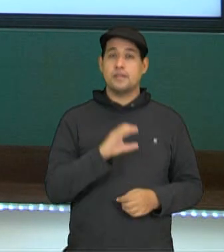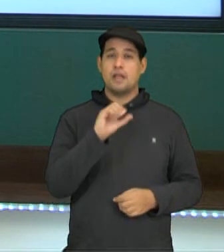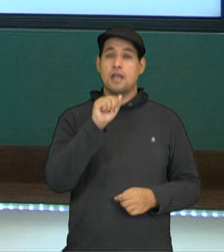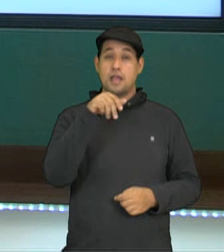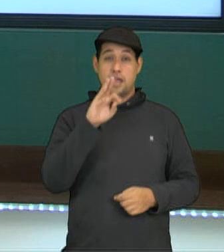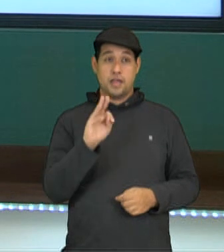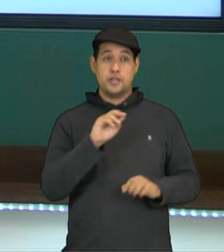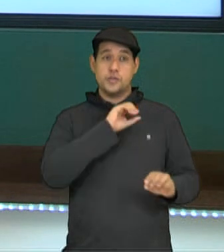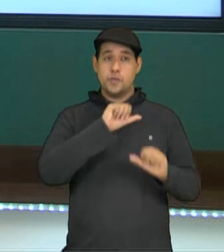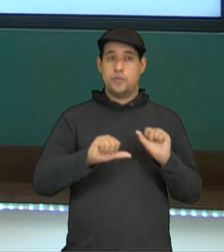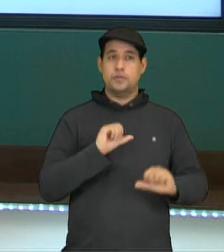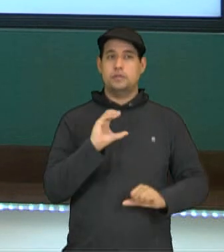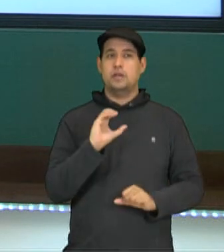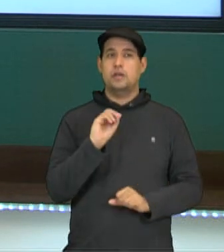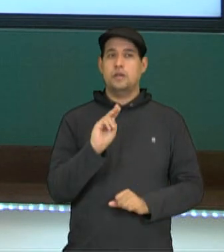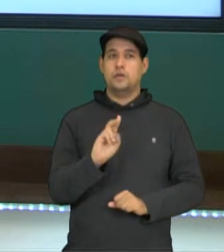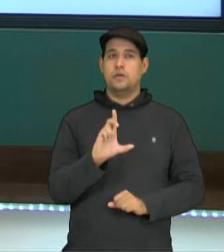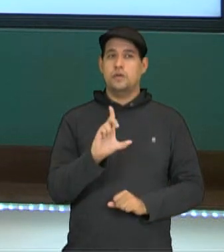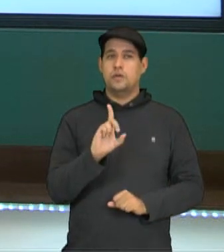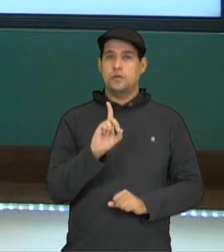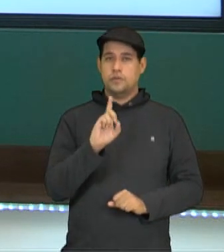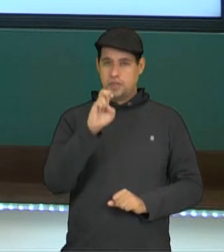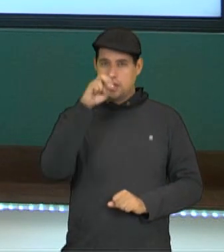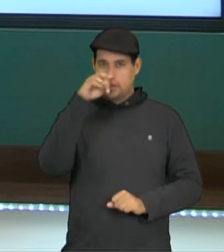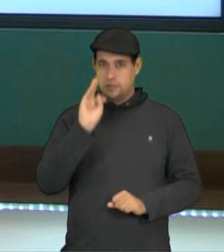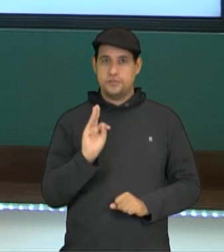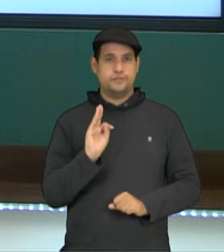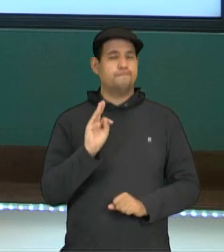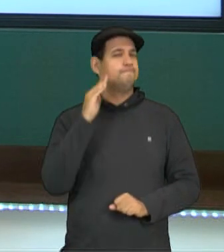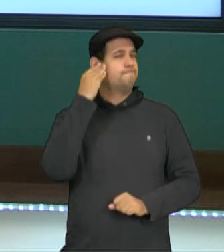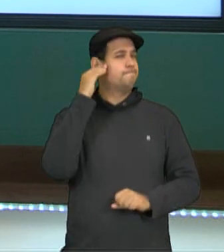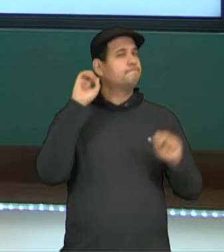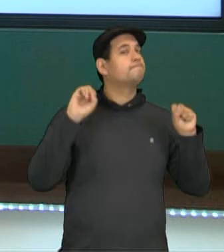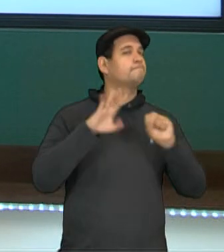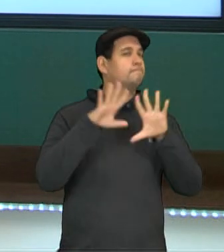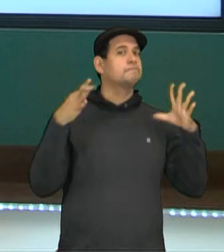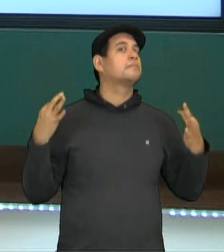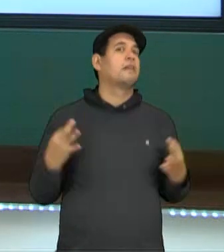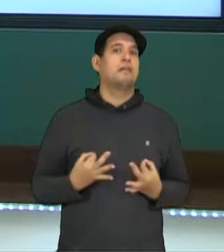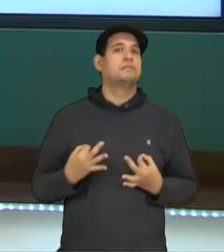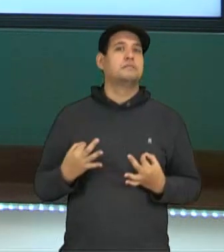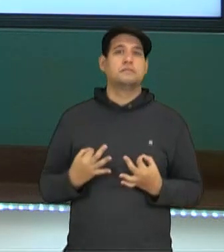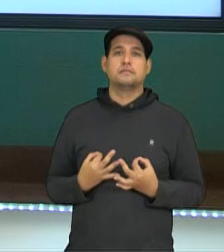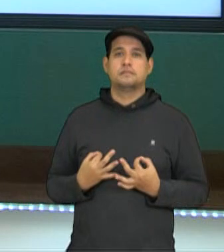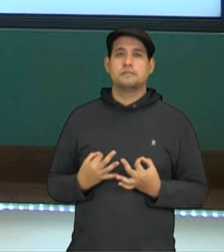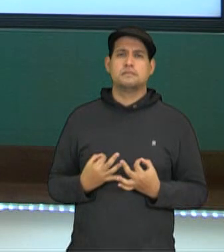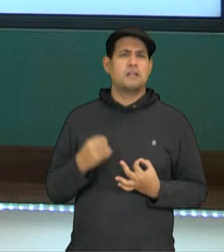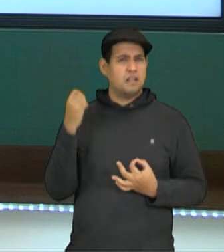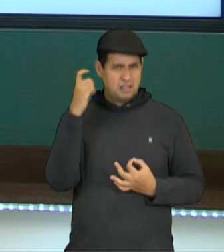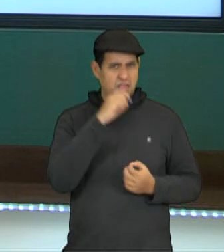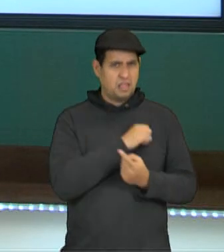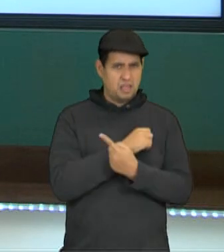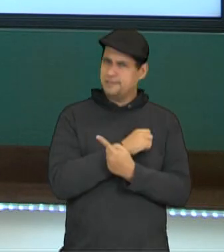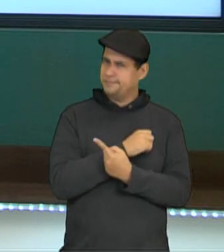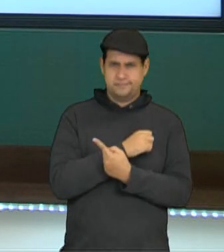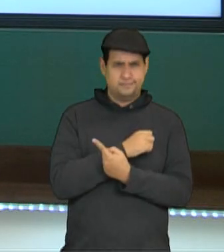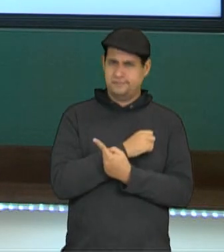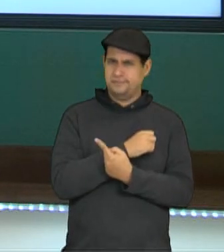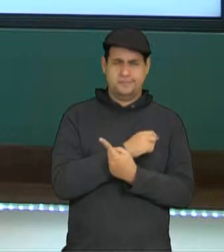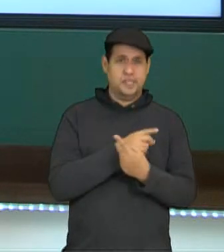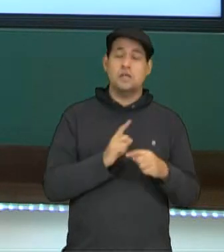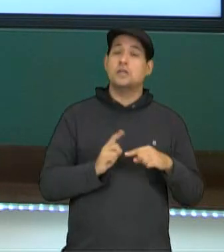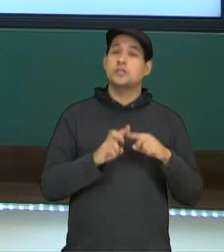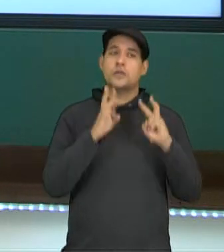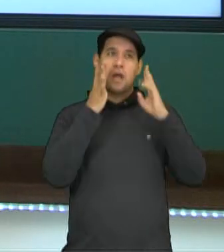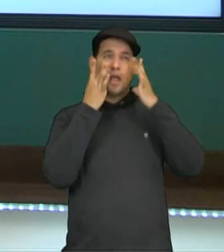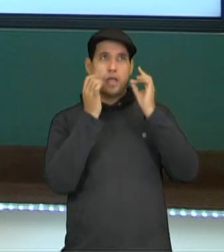na hora da gente passar para o discurso indireto. Deu para entender como é que funciona? Não é tão difícil. Temos apenas que